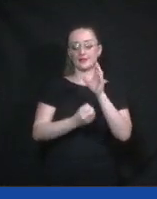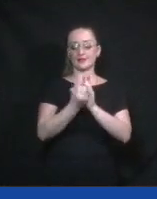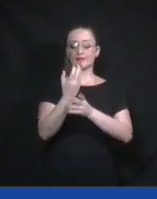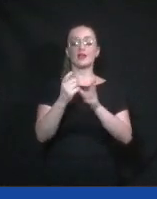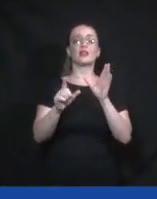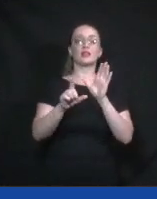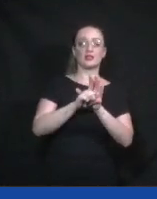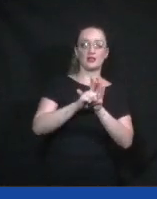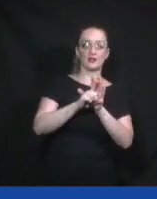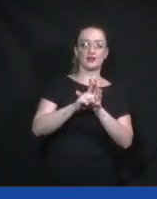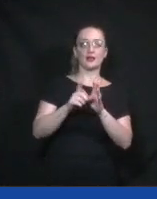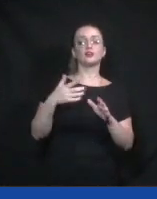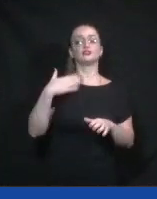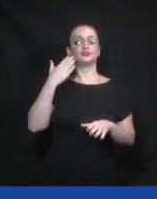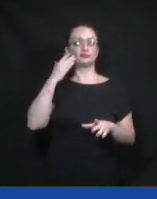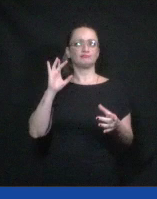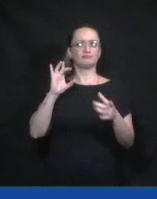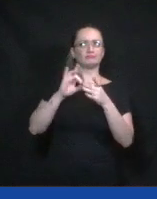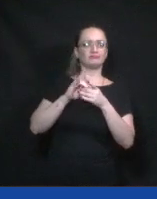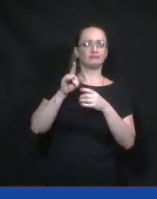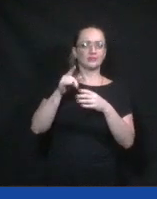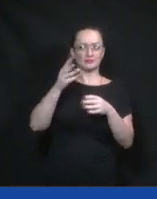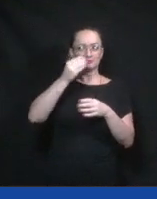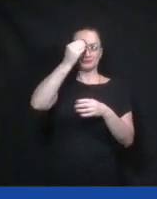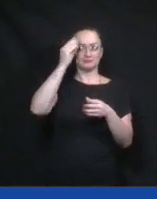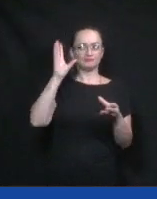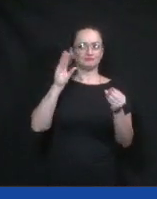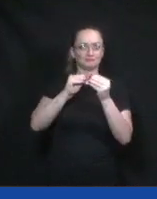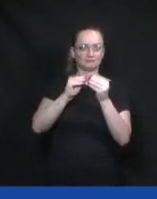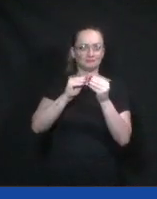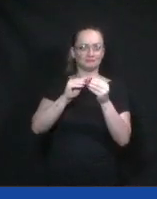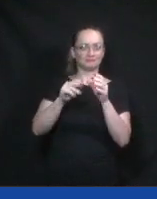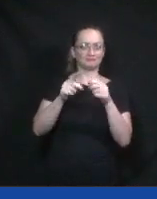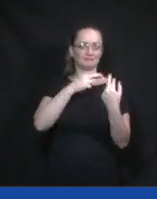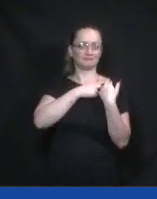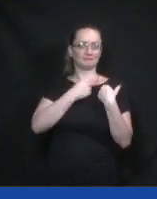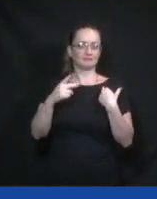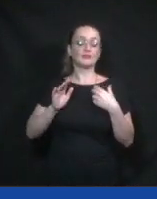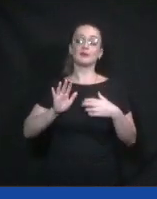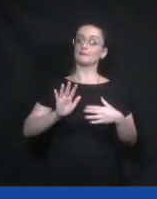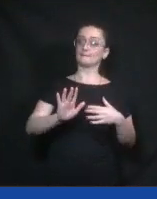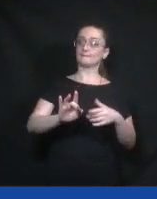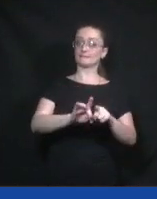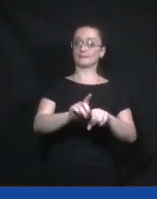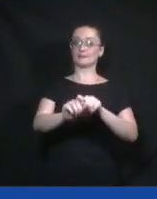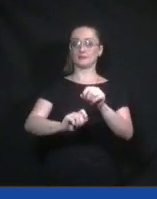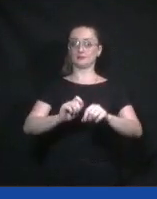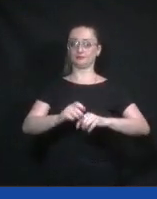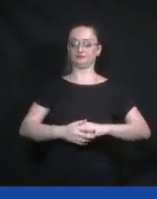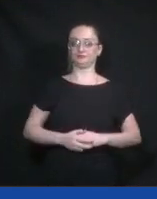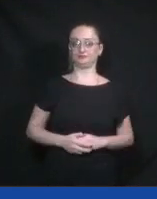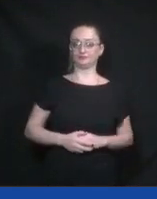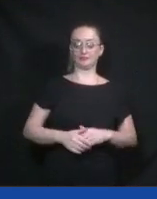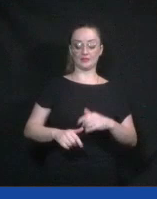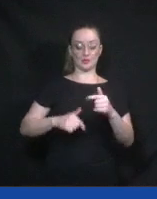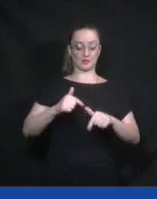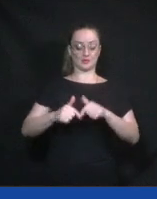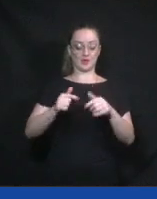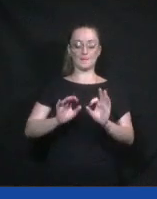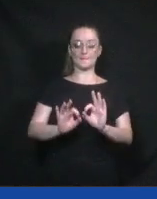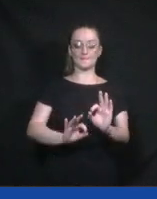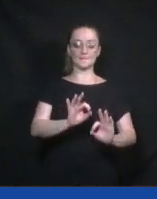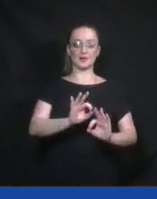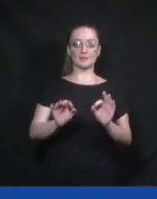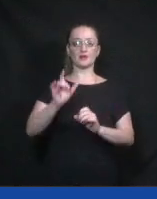comumente como a gente associa o papel dos parlamentos mas também a tarefa de preparar o